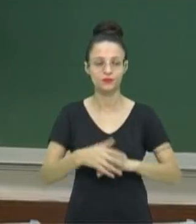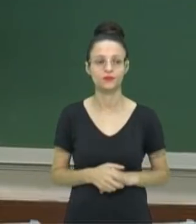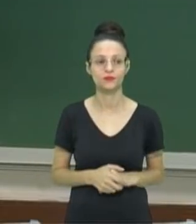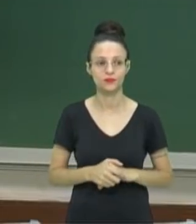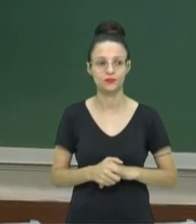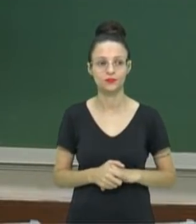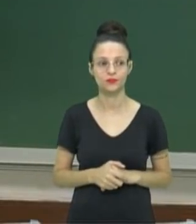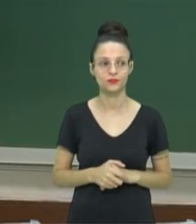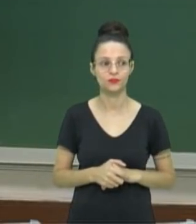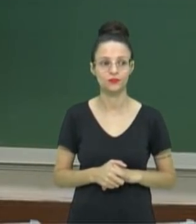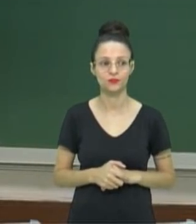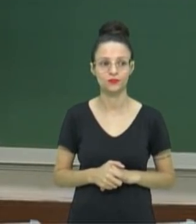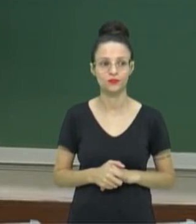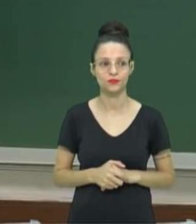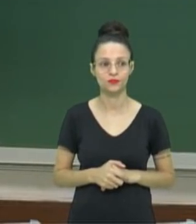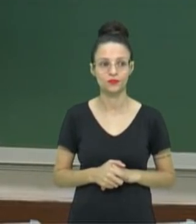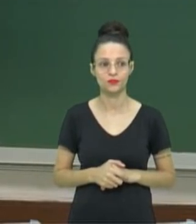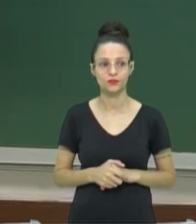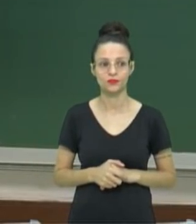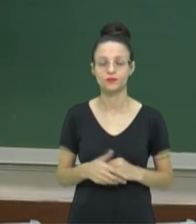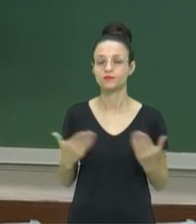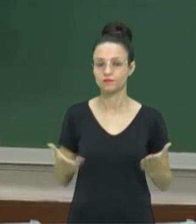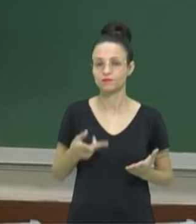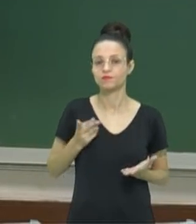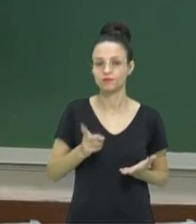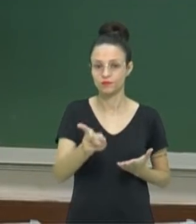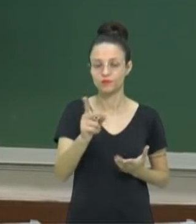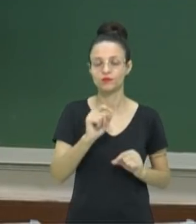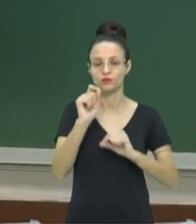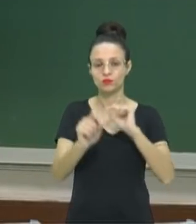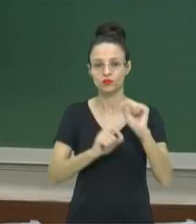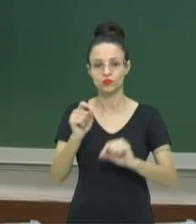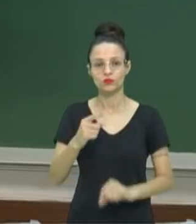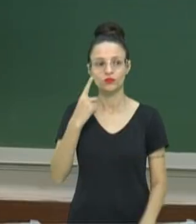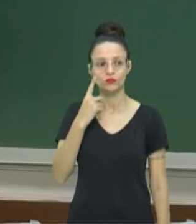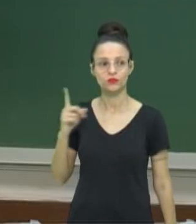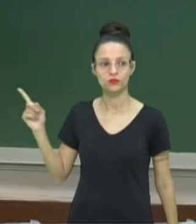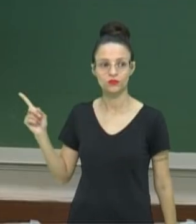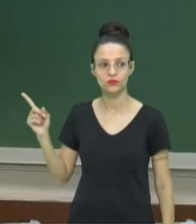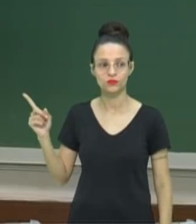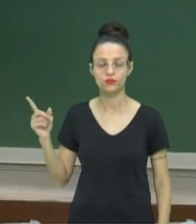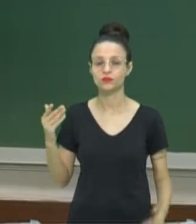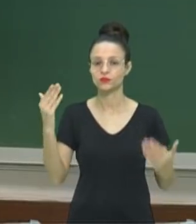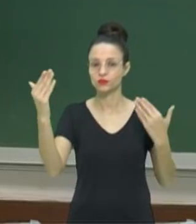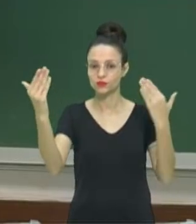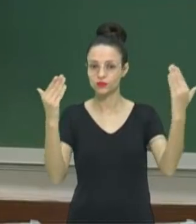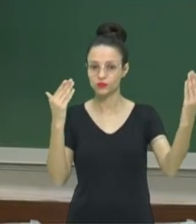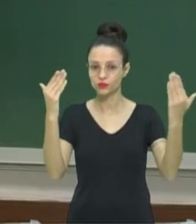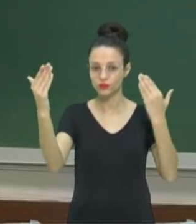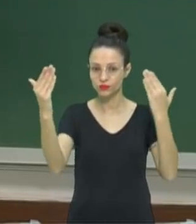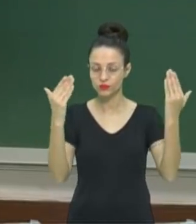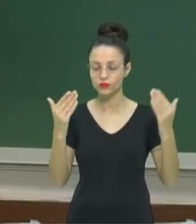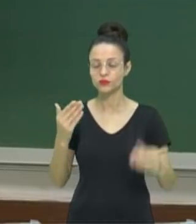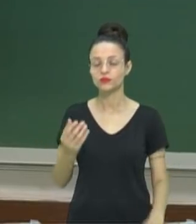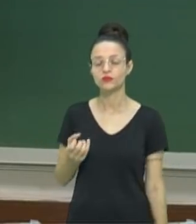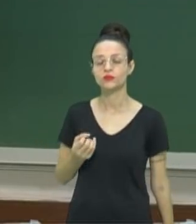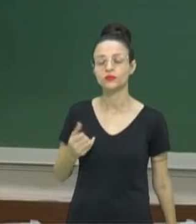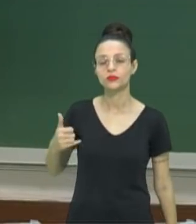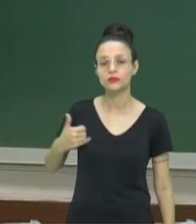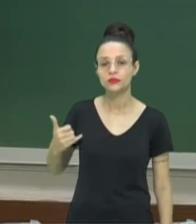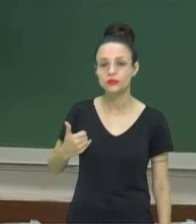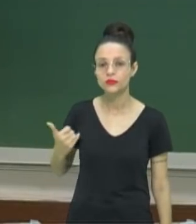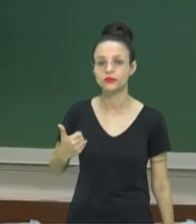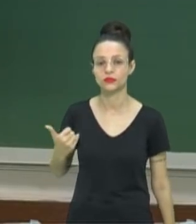extraímos a informação, certo? E aí, continuando com essa ideia ali, vamos estabelecer uma comparação entre expectativa de